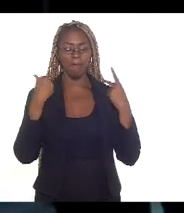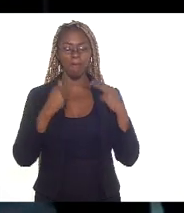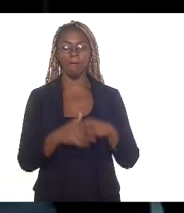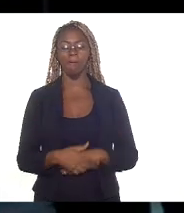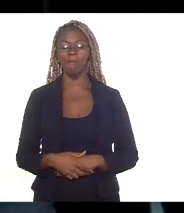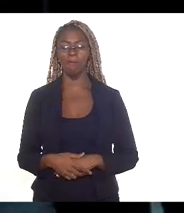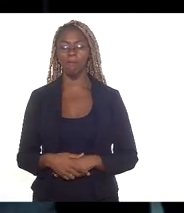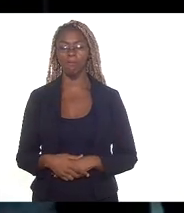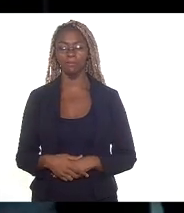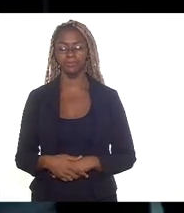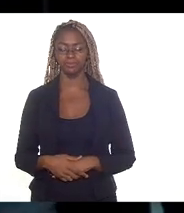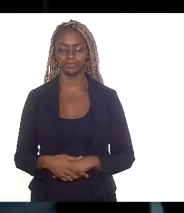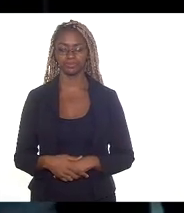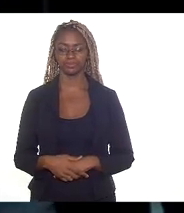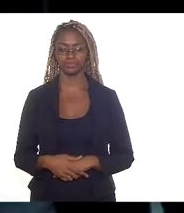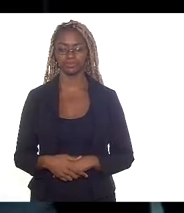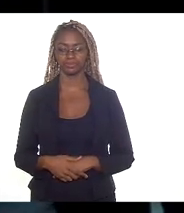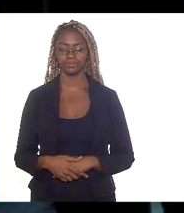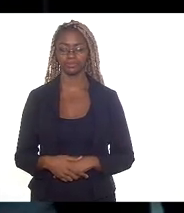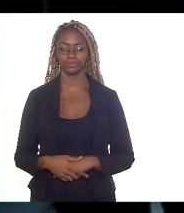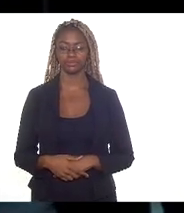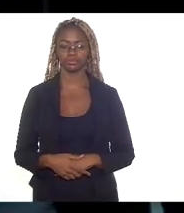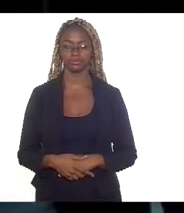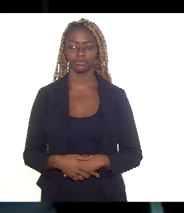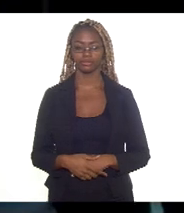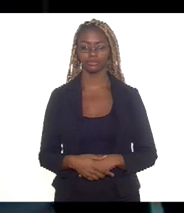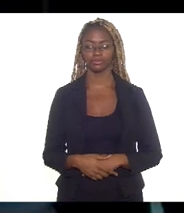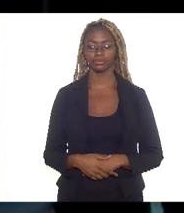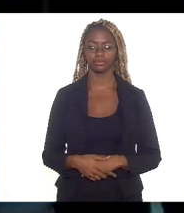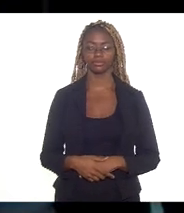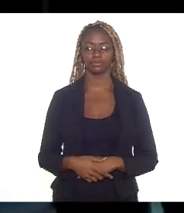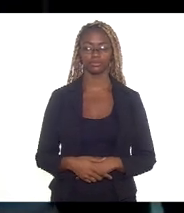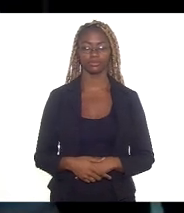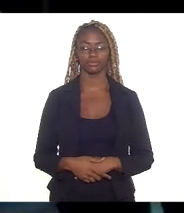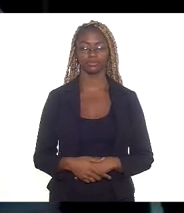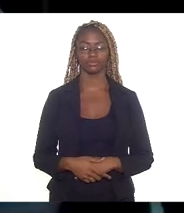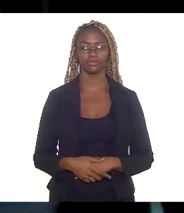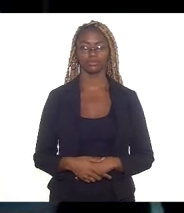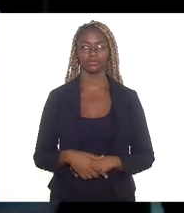Deputado Marcelo Cabeleireiro. Deputada Franciane Mota.